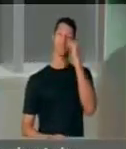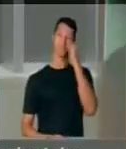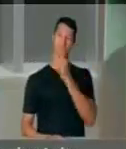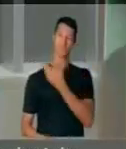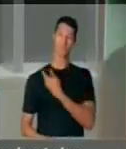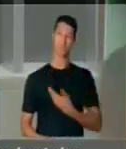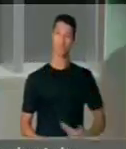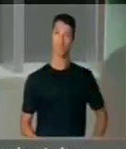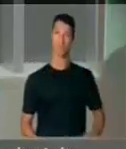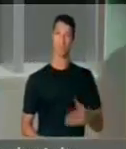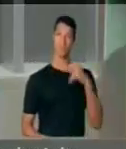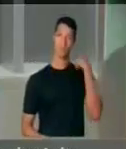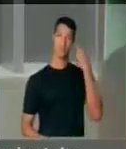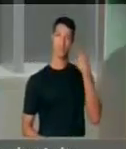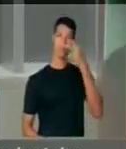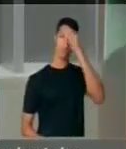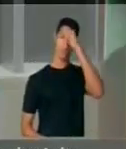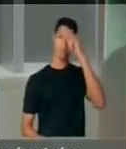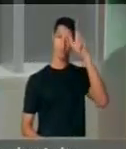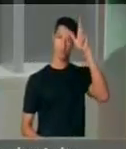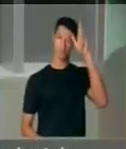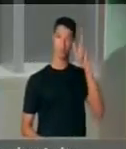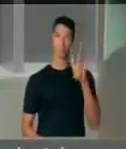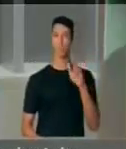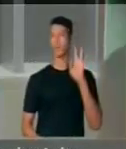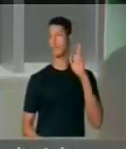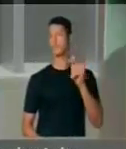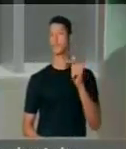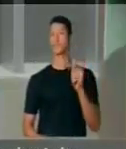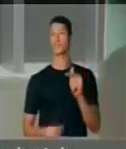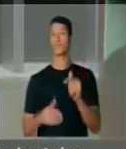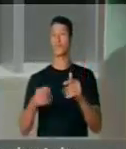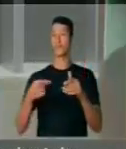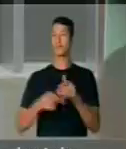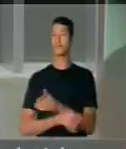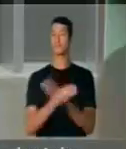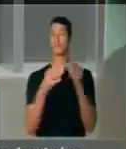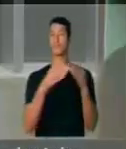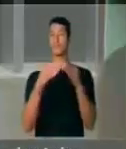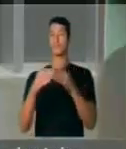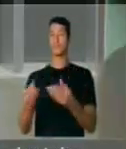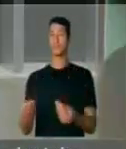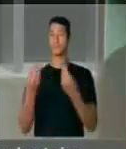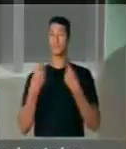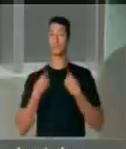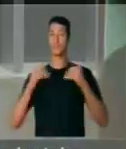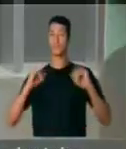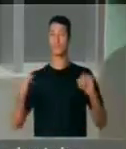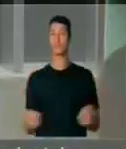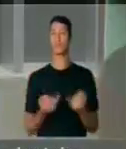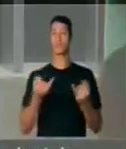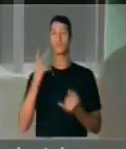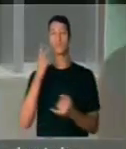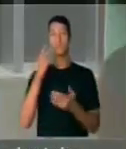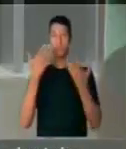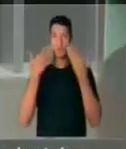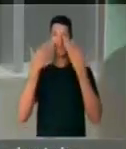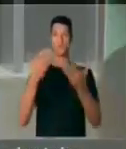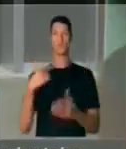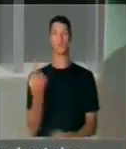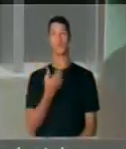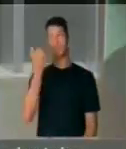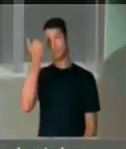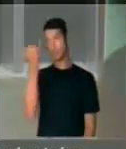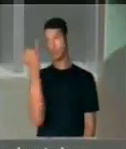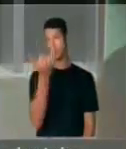deputadas, governadores, vereadores, prefeitos. E a caravana nos deu uma oportunidade única para expor nossas